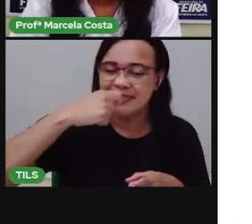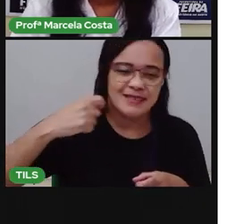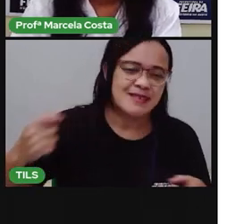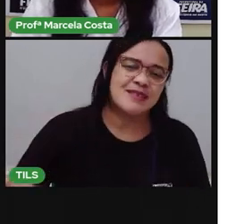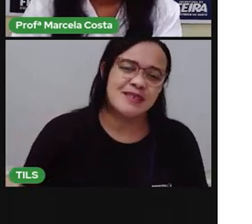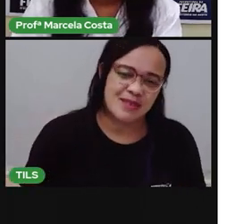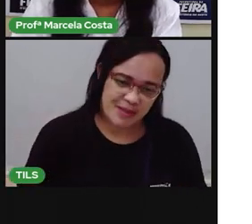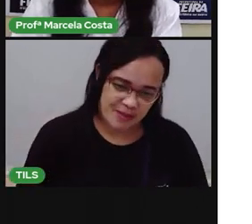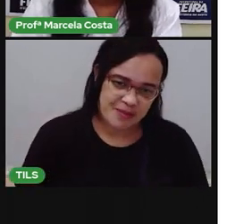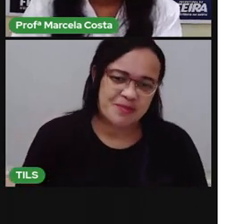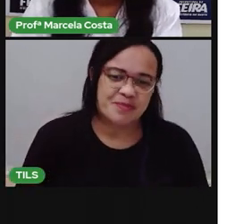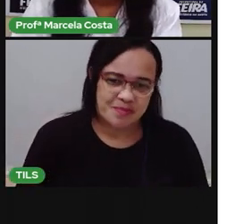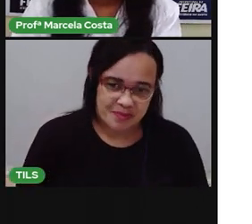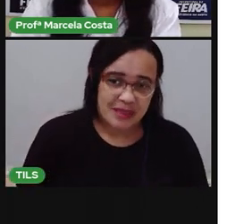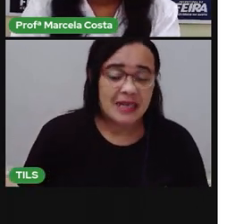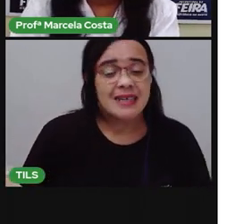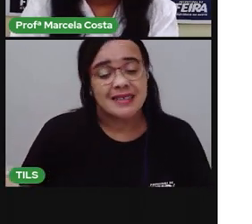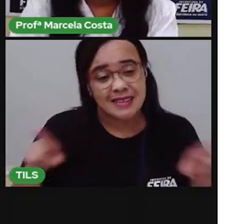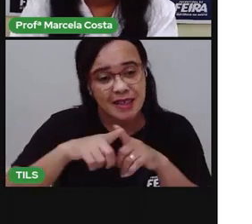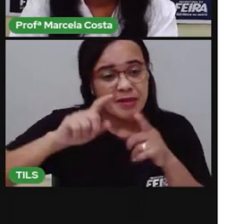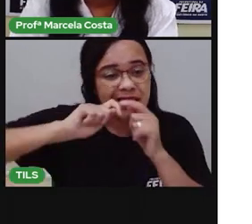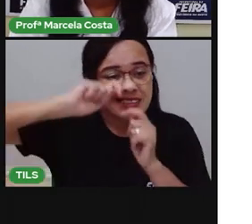O fio dental.